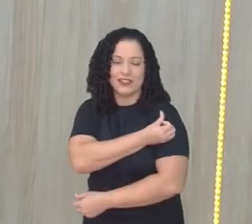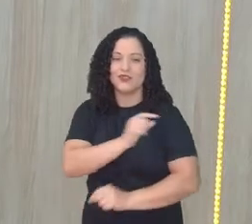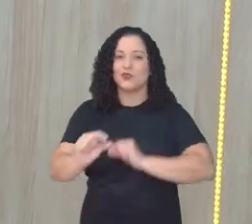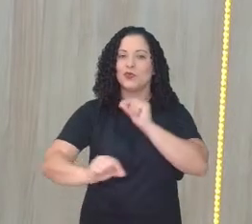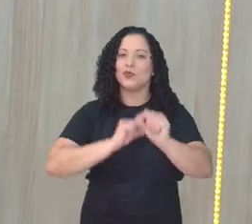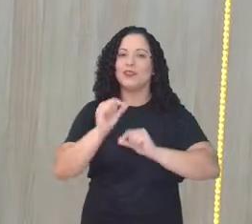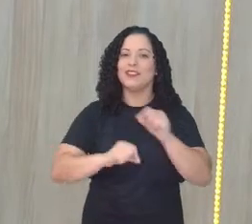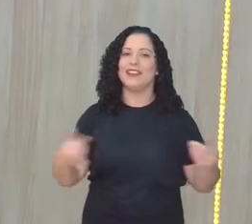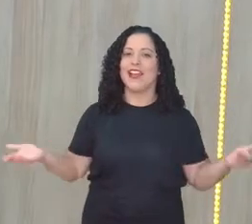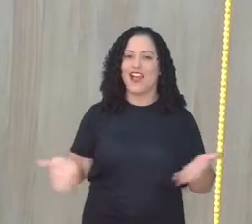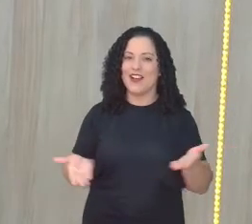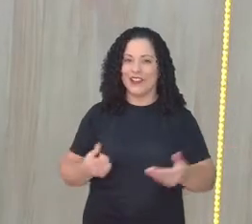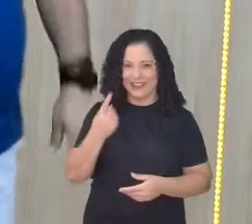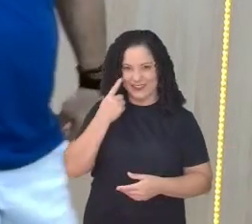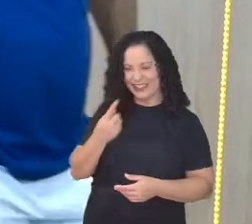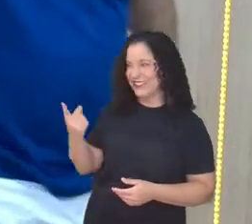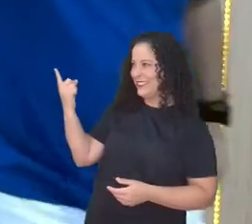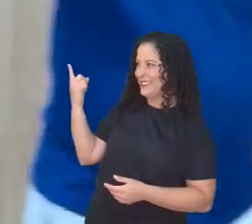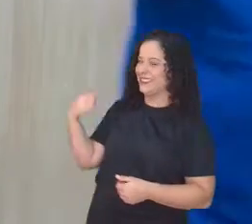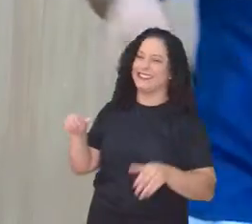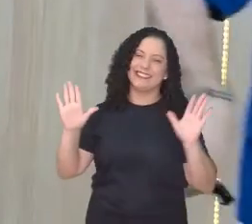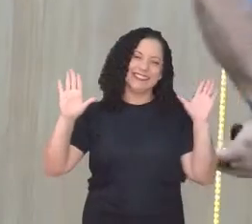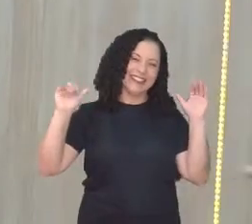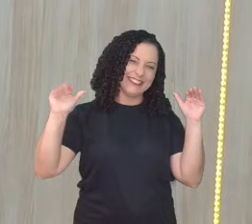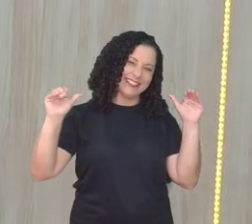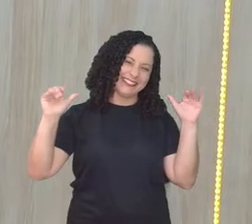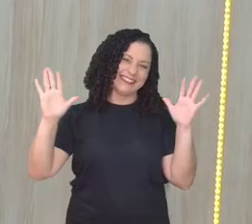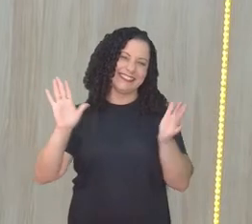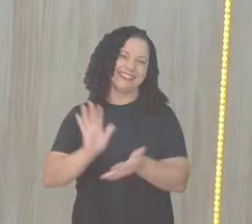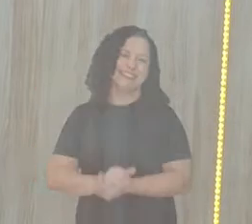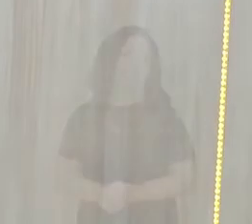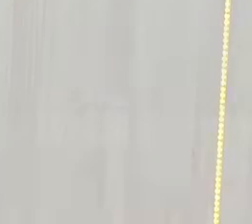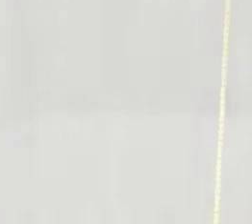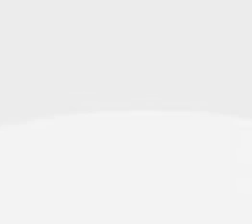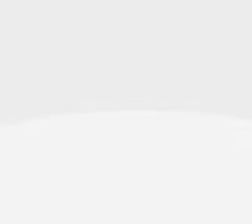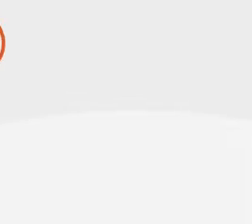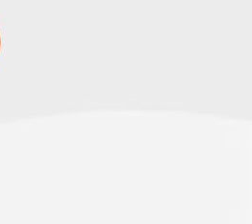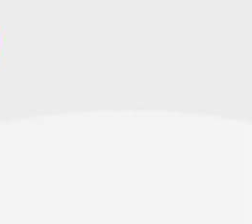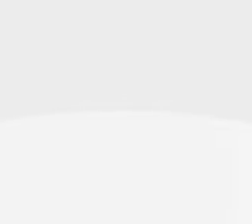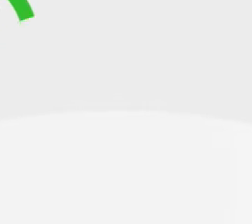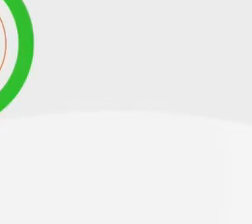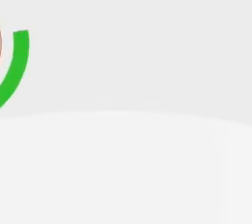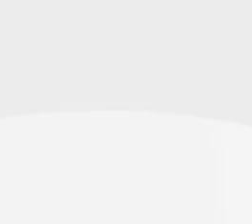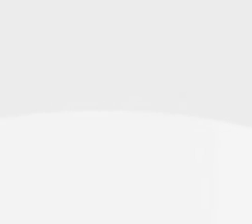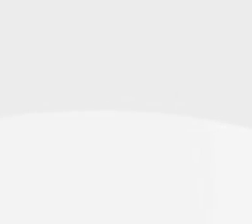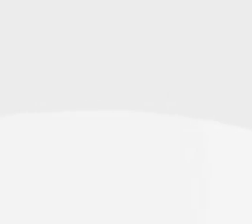mais uma vez na egípcia. Tchau, tchau. Isso,